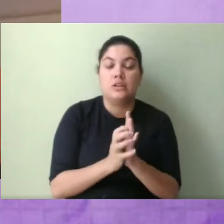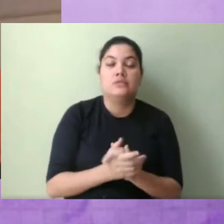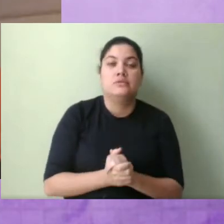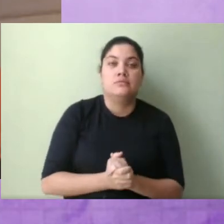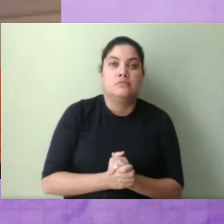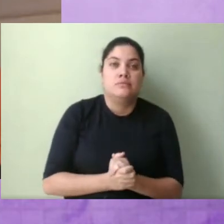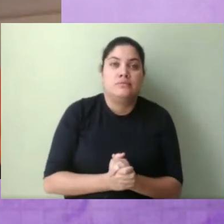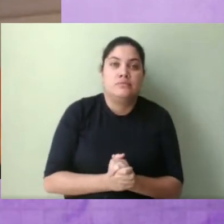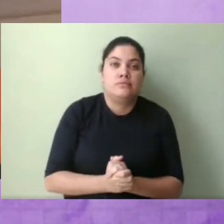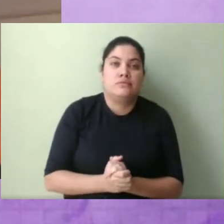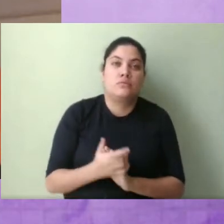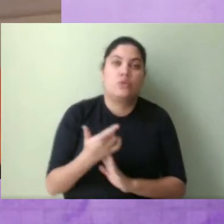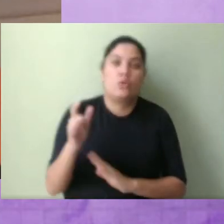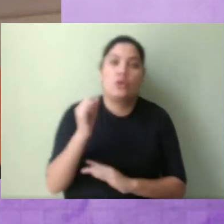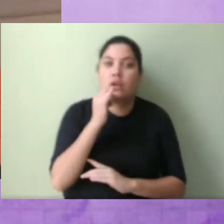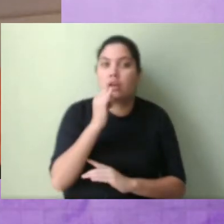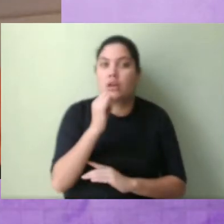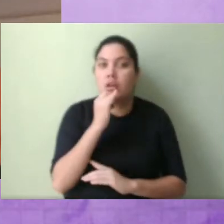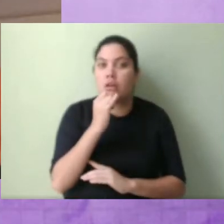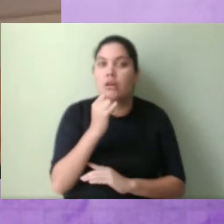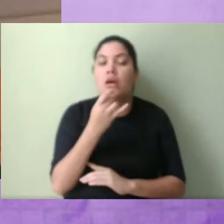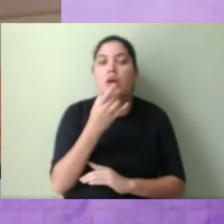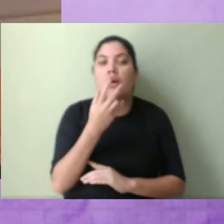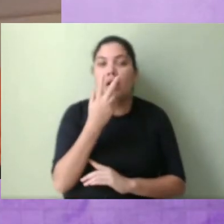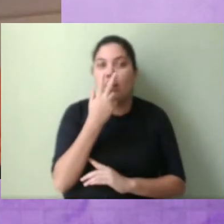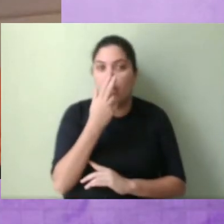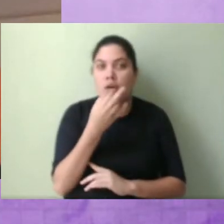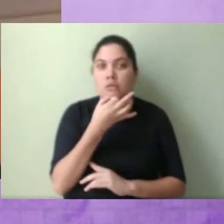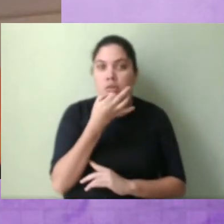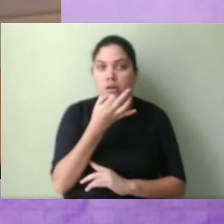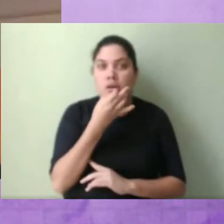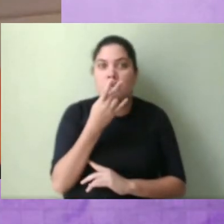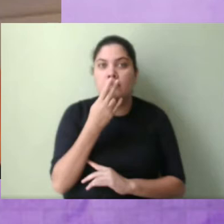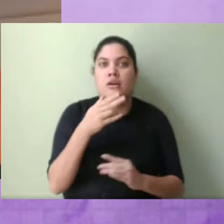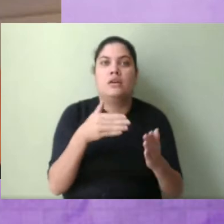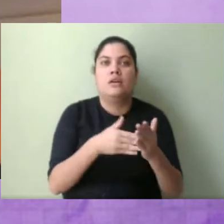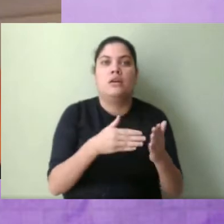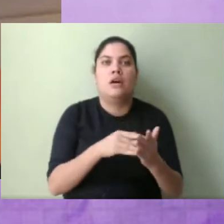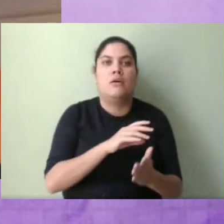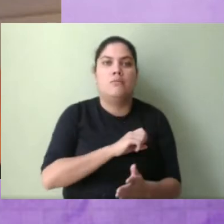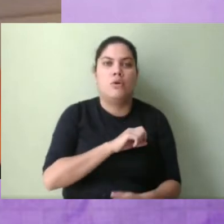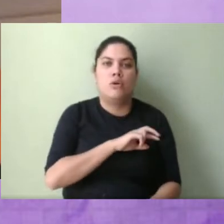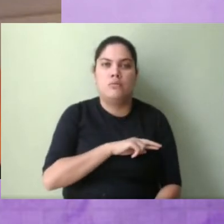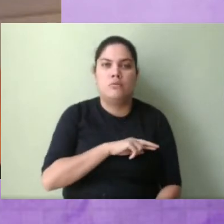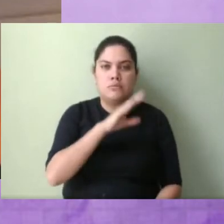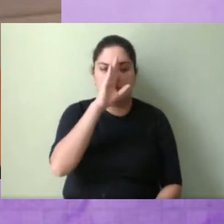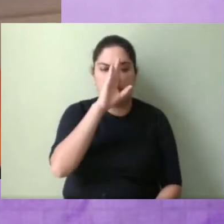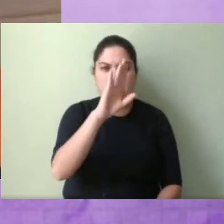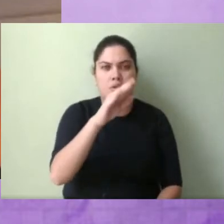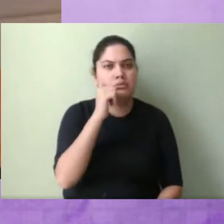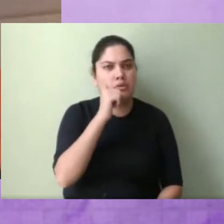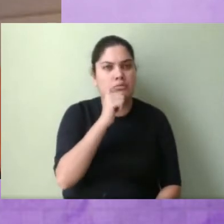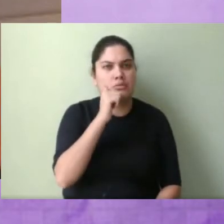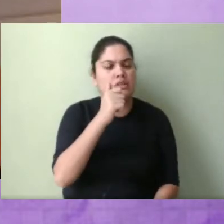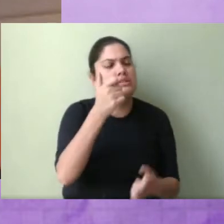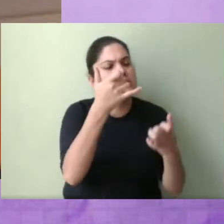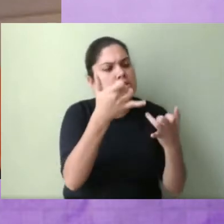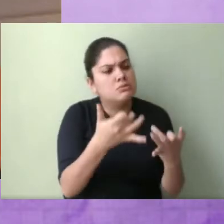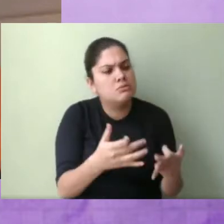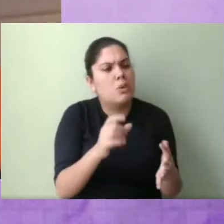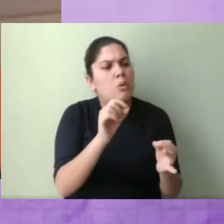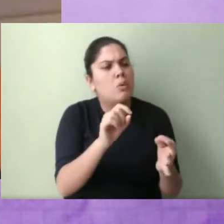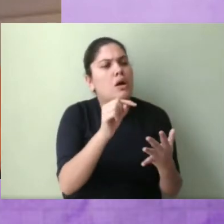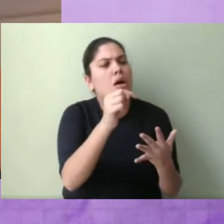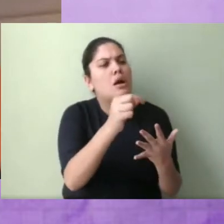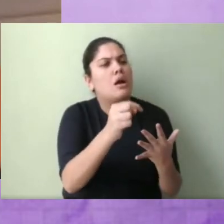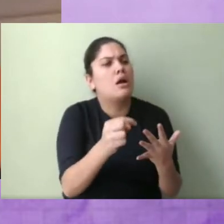fundo são, né, enfim, com as questões deles, assim. Então a gente às vezes tem uma expectativa alta deles. Uma outra sugestão que eu